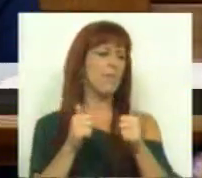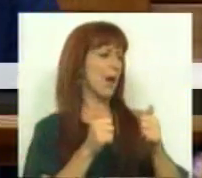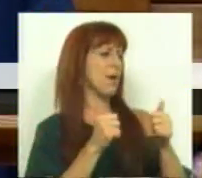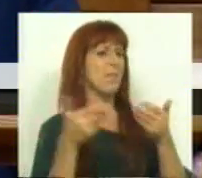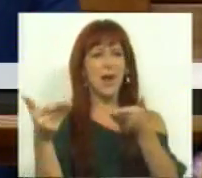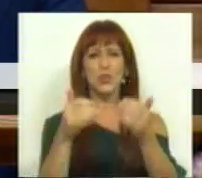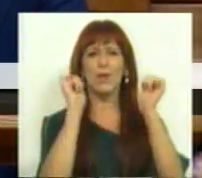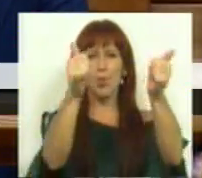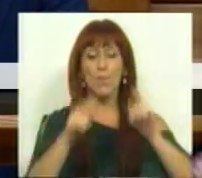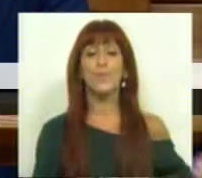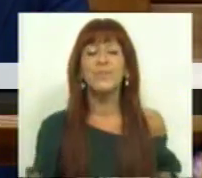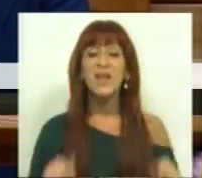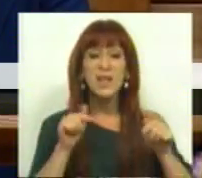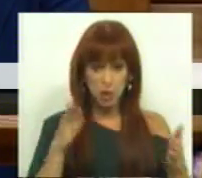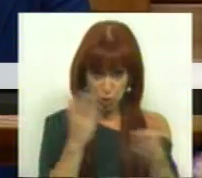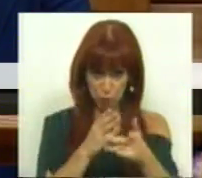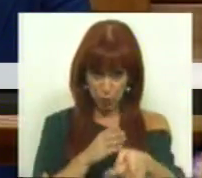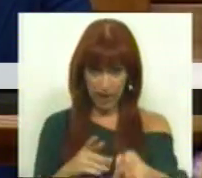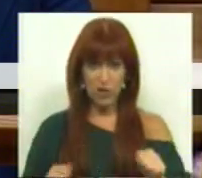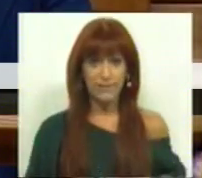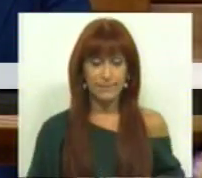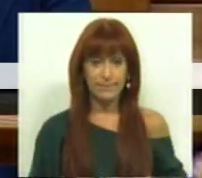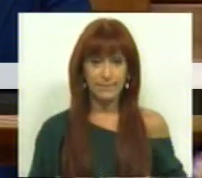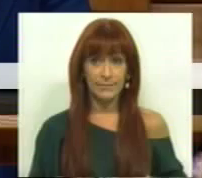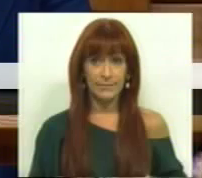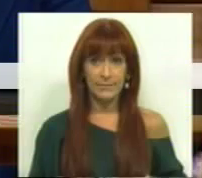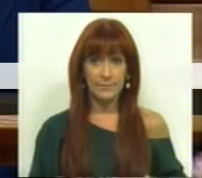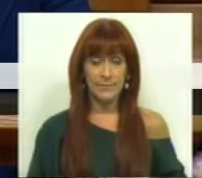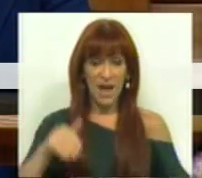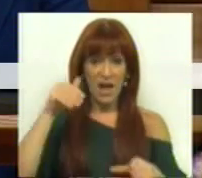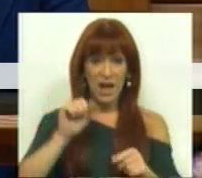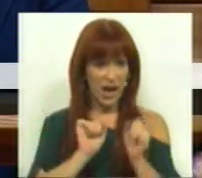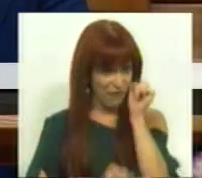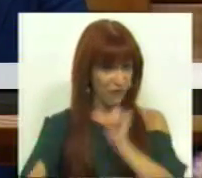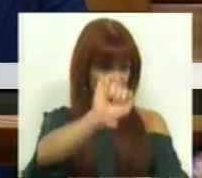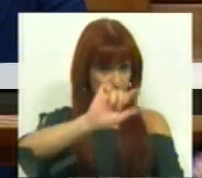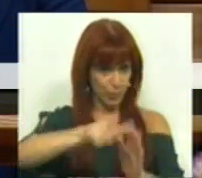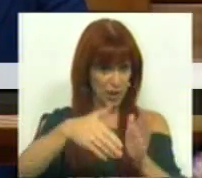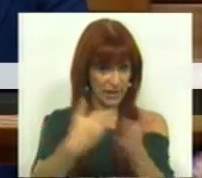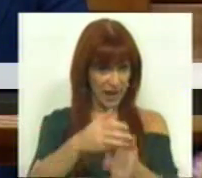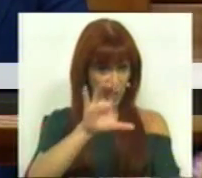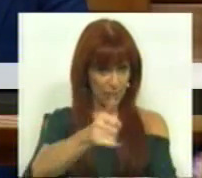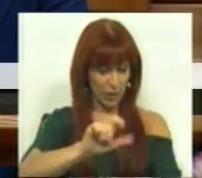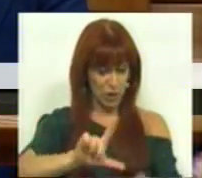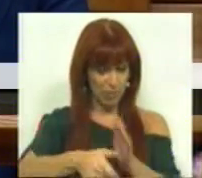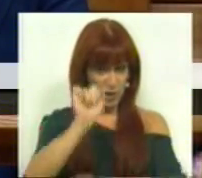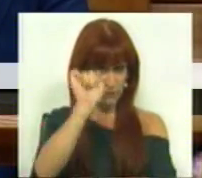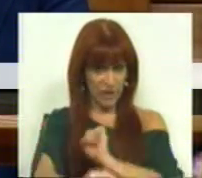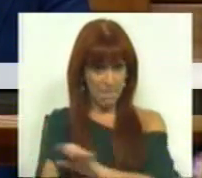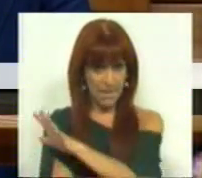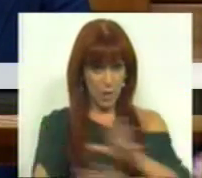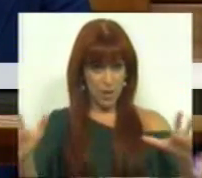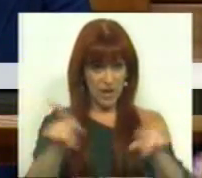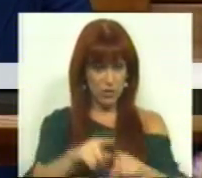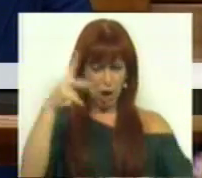importante contributo. Este estudo é o vosso projeto para o país, é o projeto da